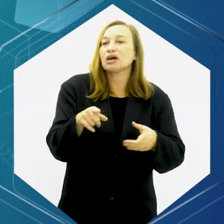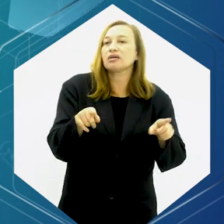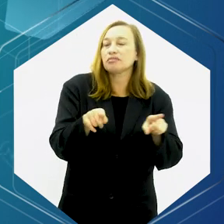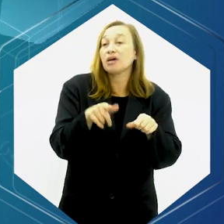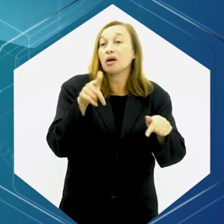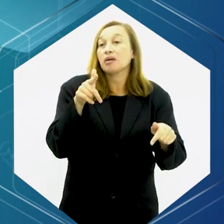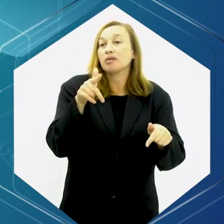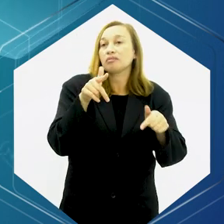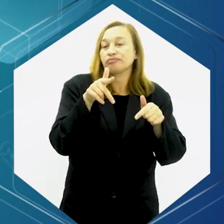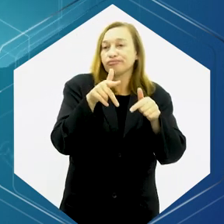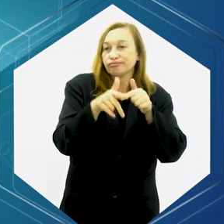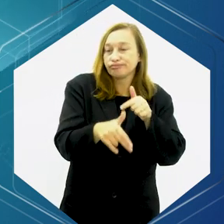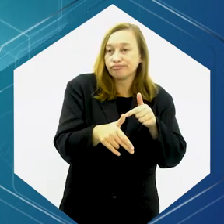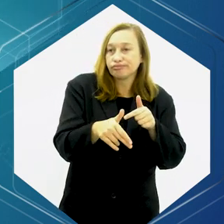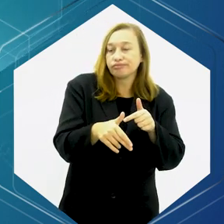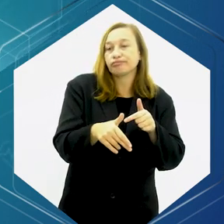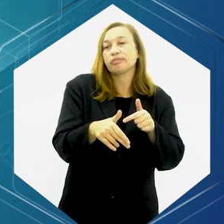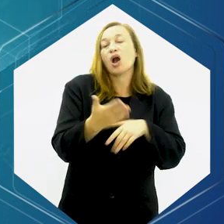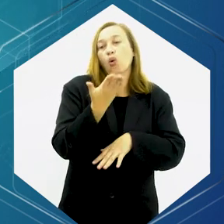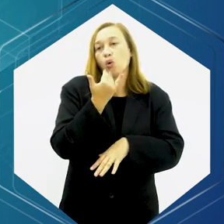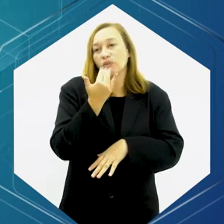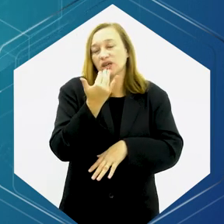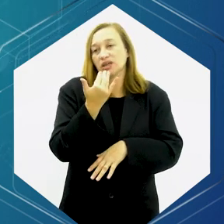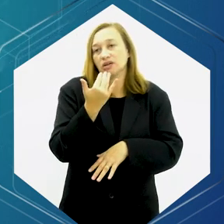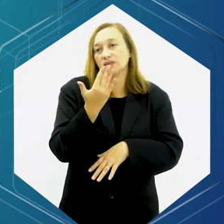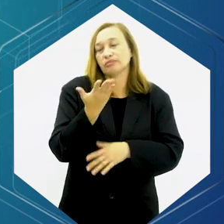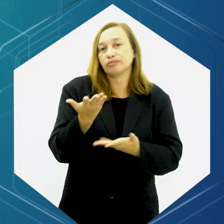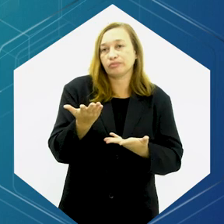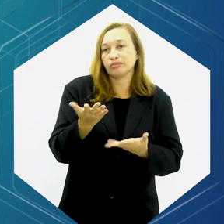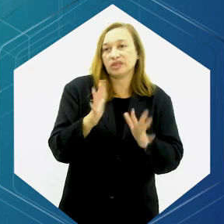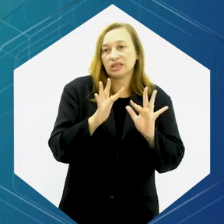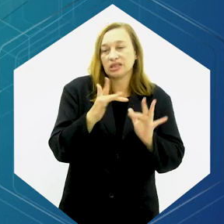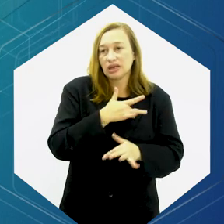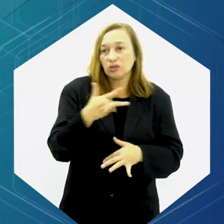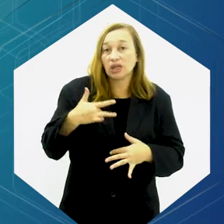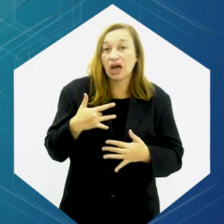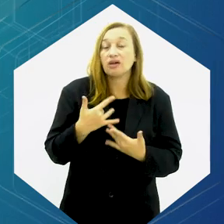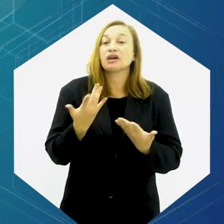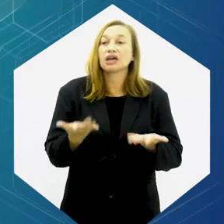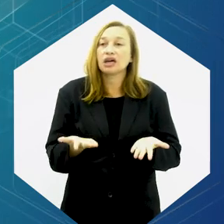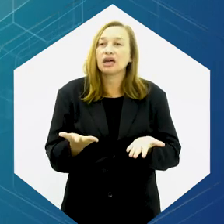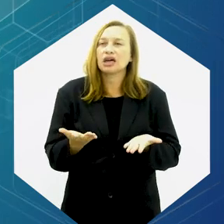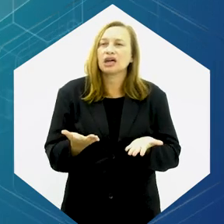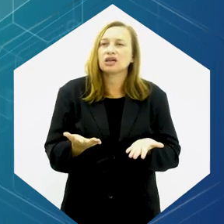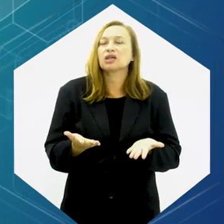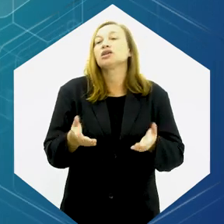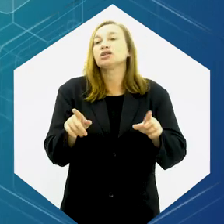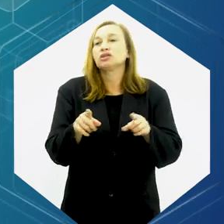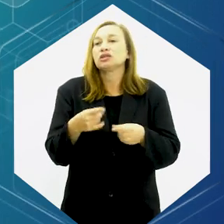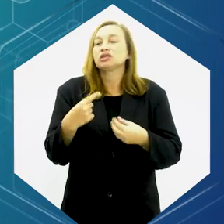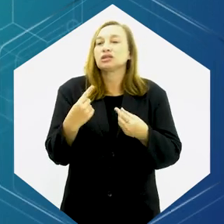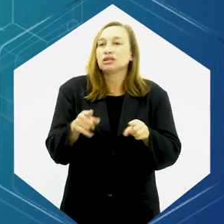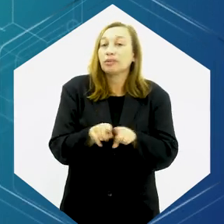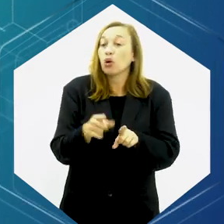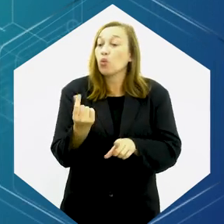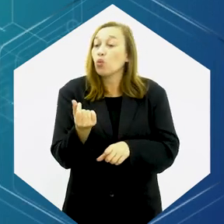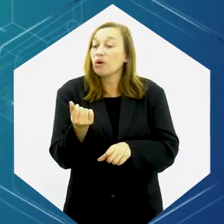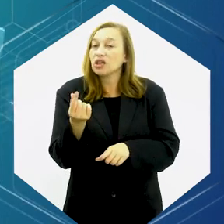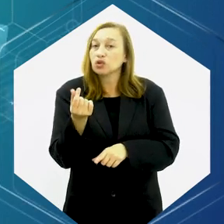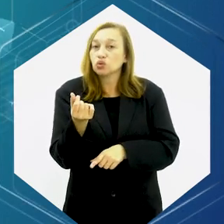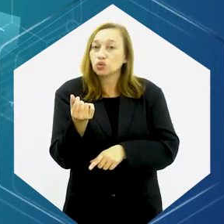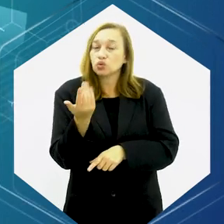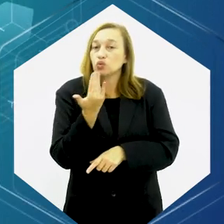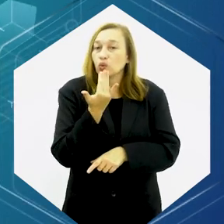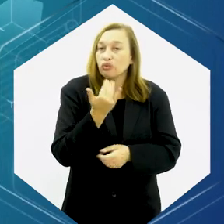certamente na alimentação da família isso também inclui obviamente o qu a comercialização dos alimentos o